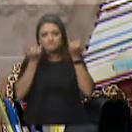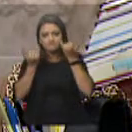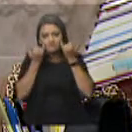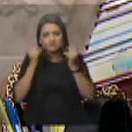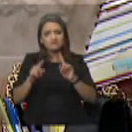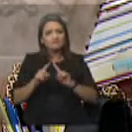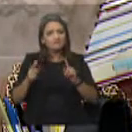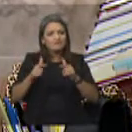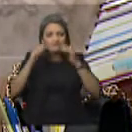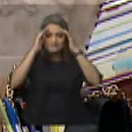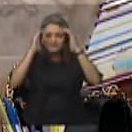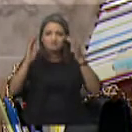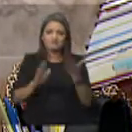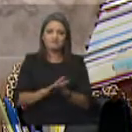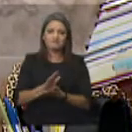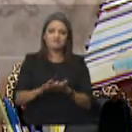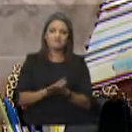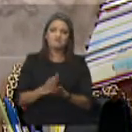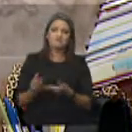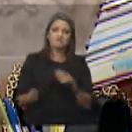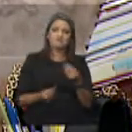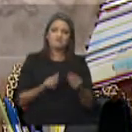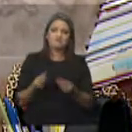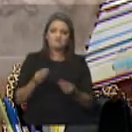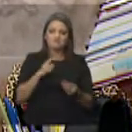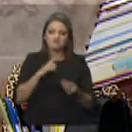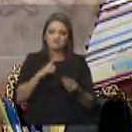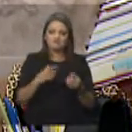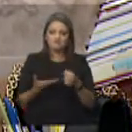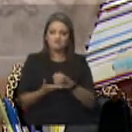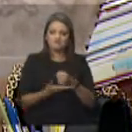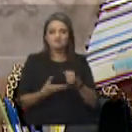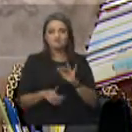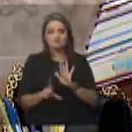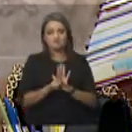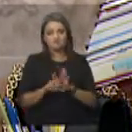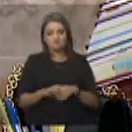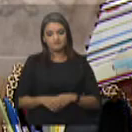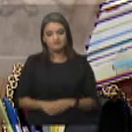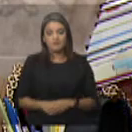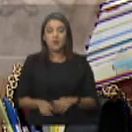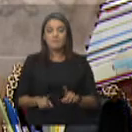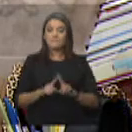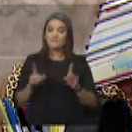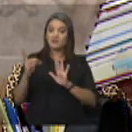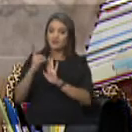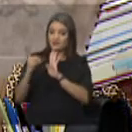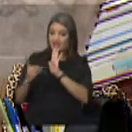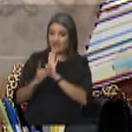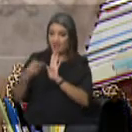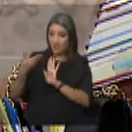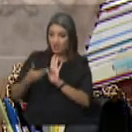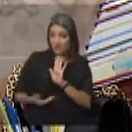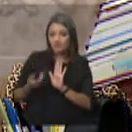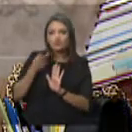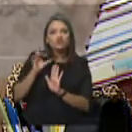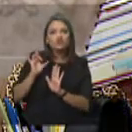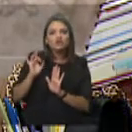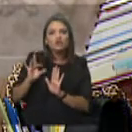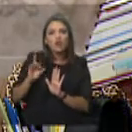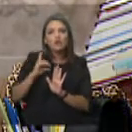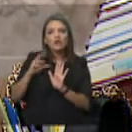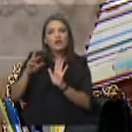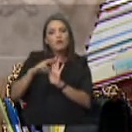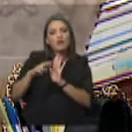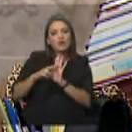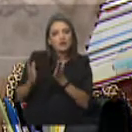devida observância das formas e princípios estabelecidos na lei. Ora, o decreto limita-se a regulamentar o